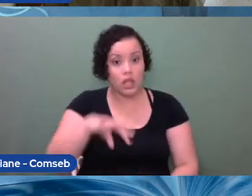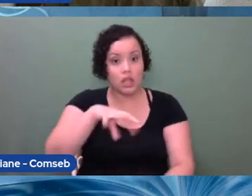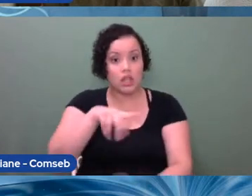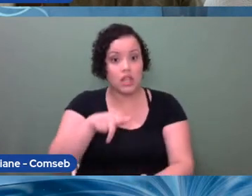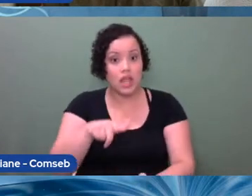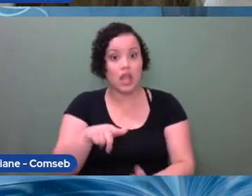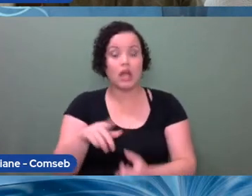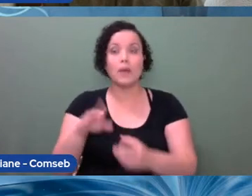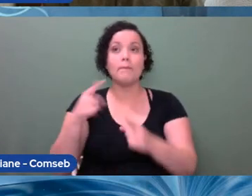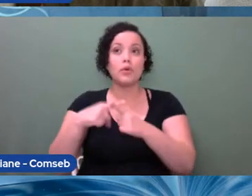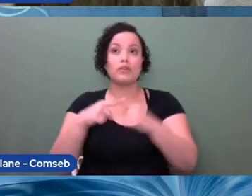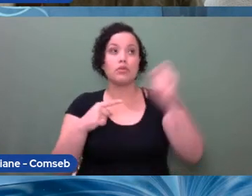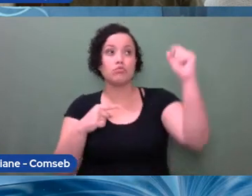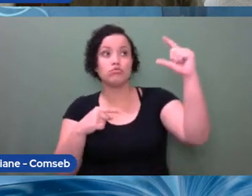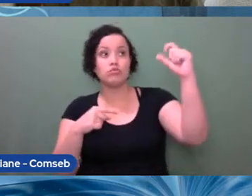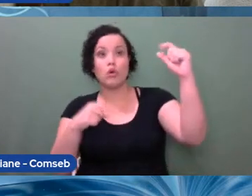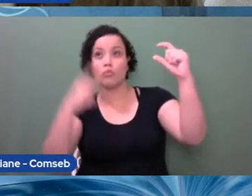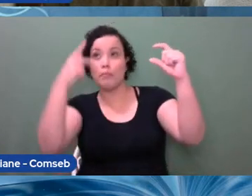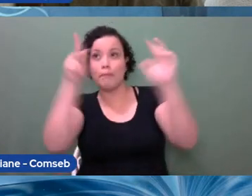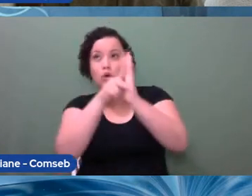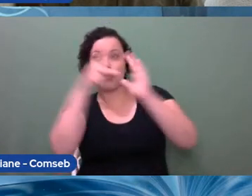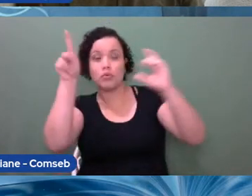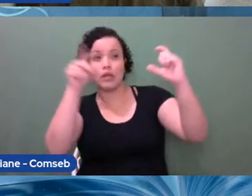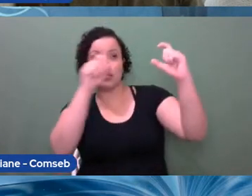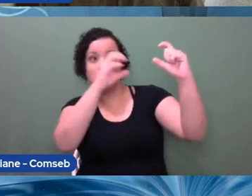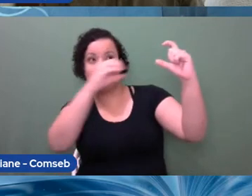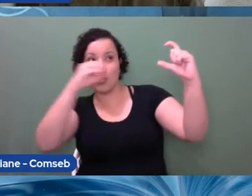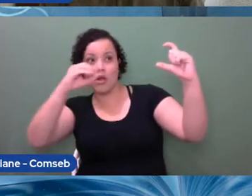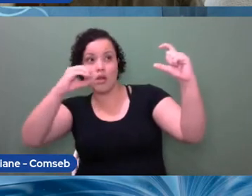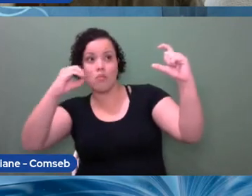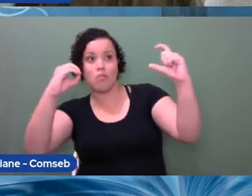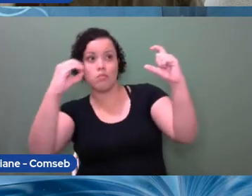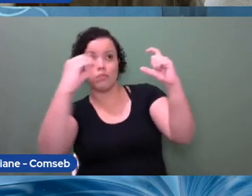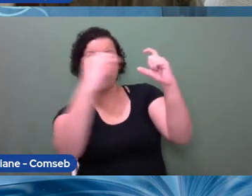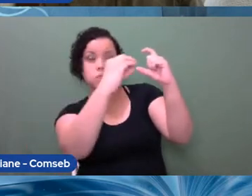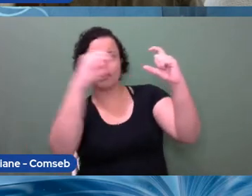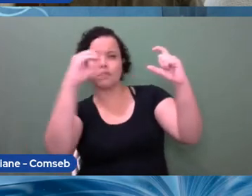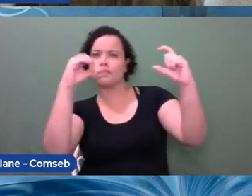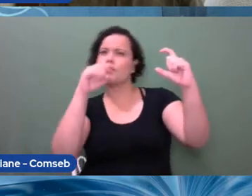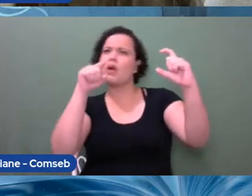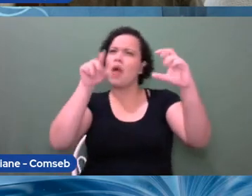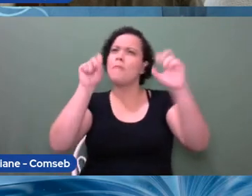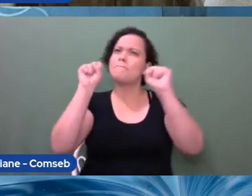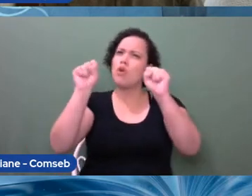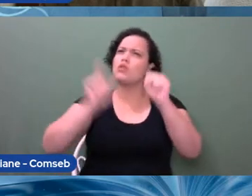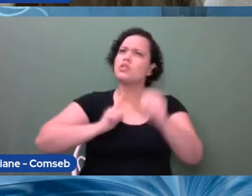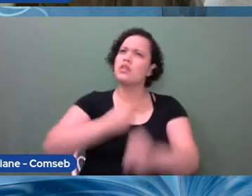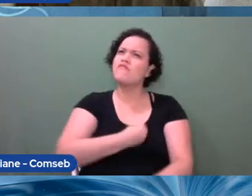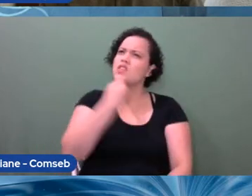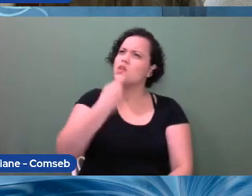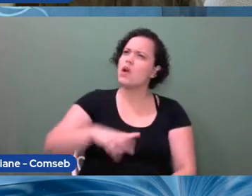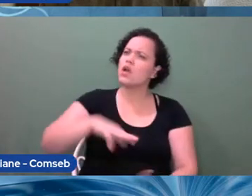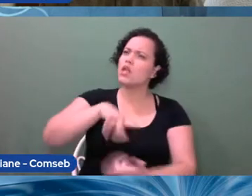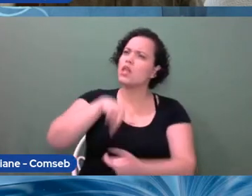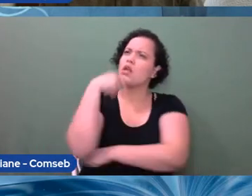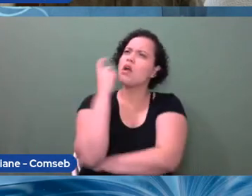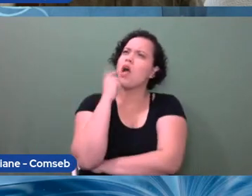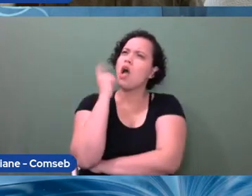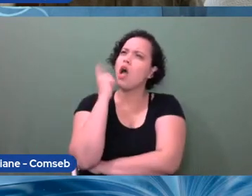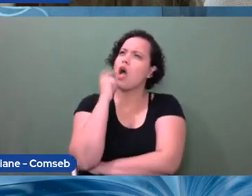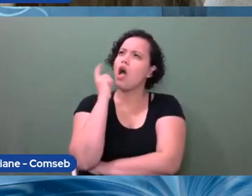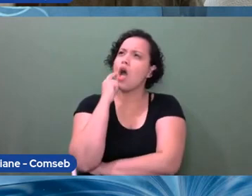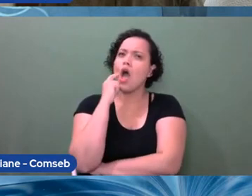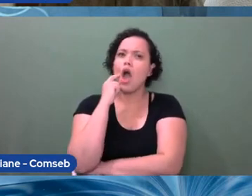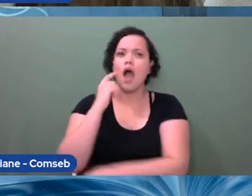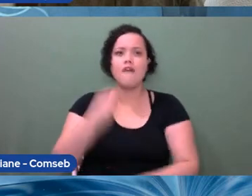estrelas, indicando, portanto, a possibilidade de vida, como vida biológica, como